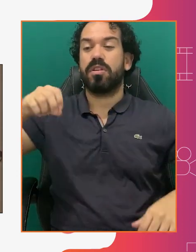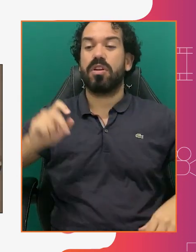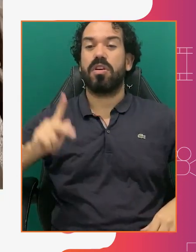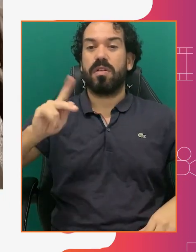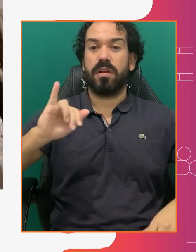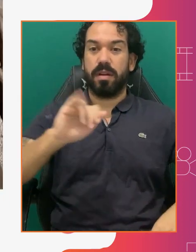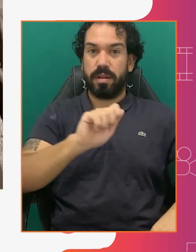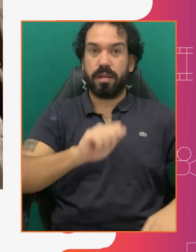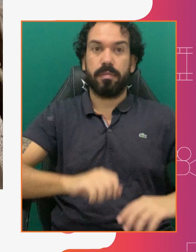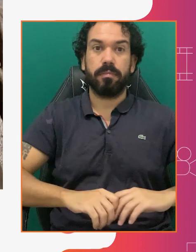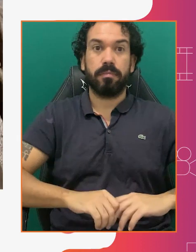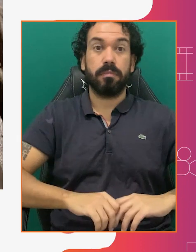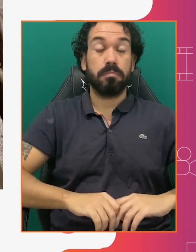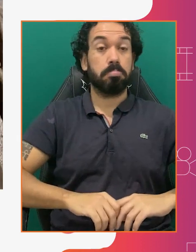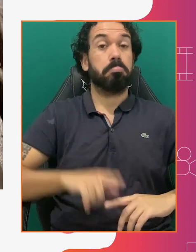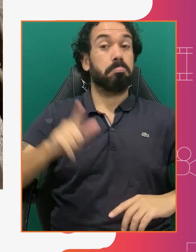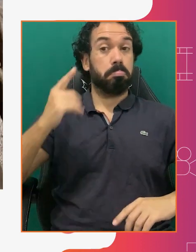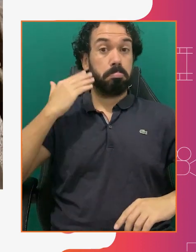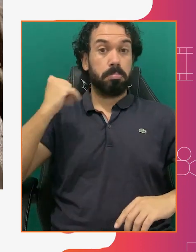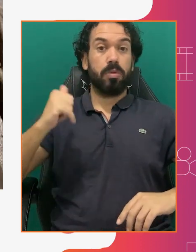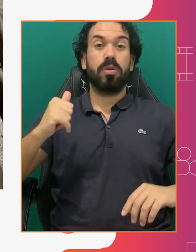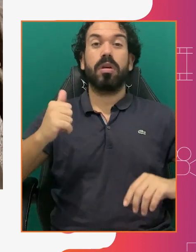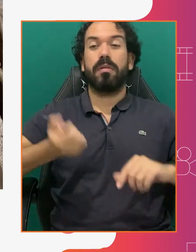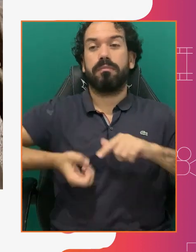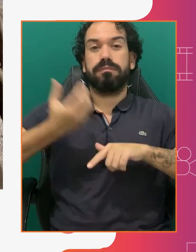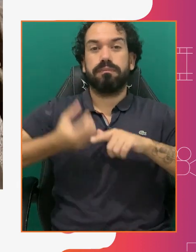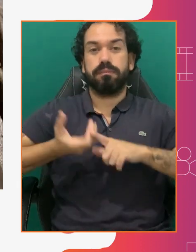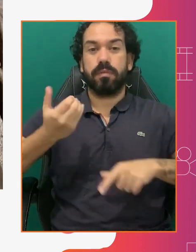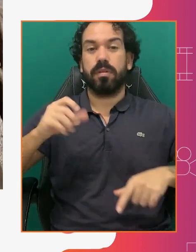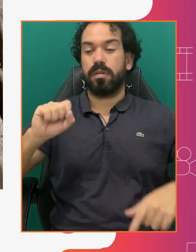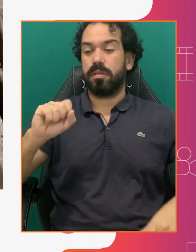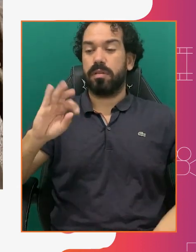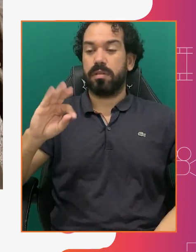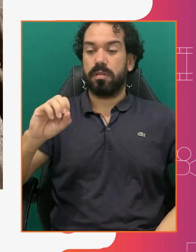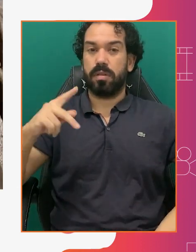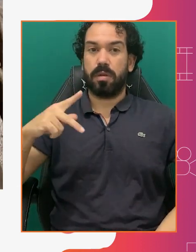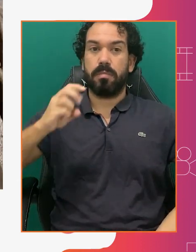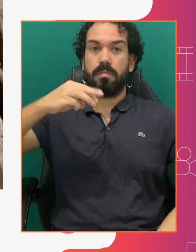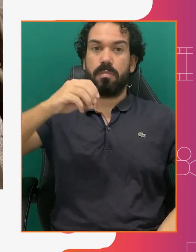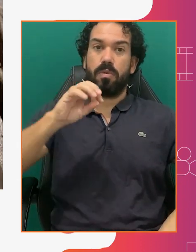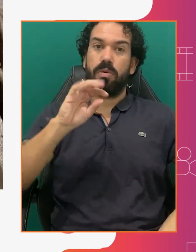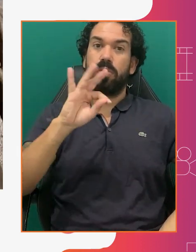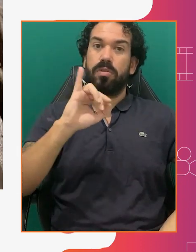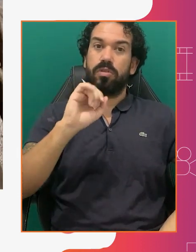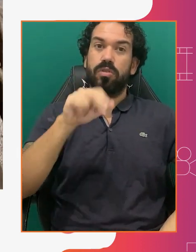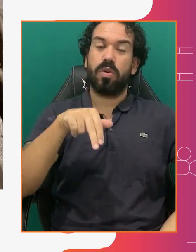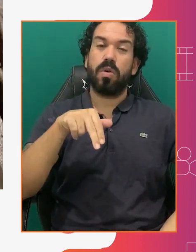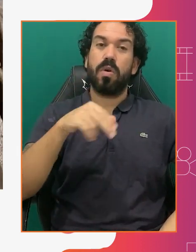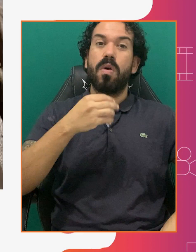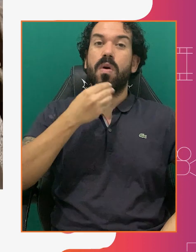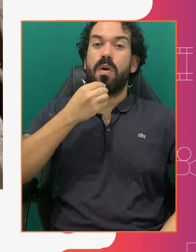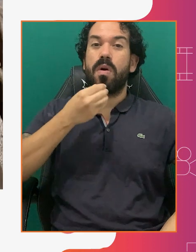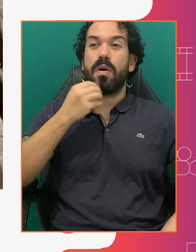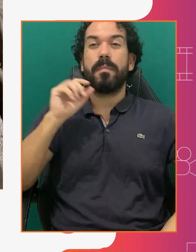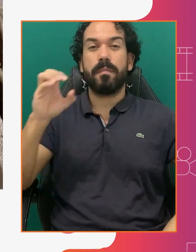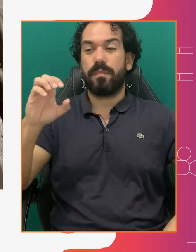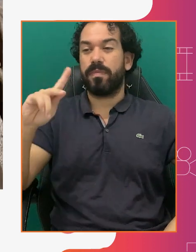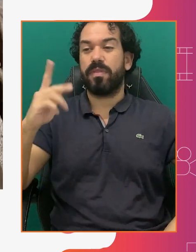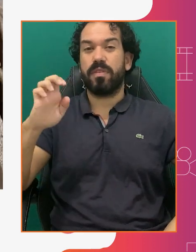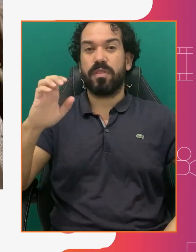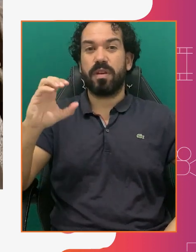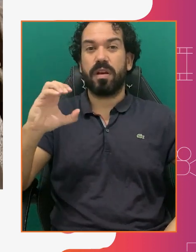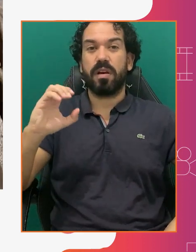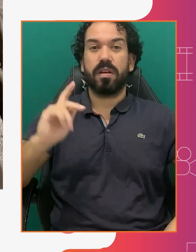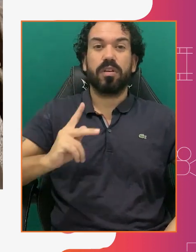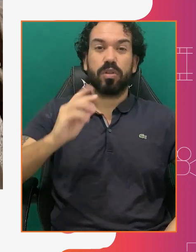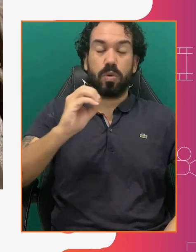Goop. Um nome forte da produção em stop motion é o do artista tcheco Jan Svankmajer,